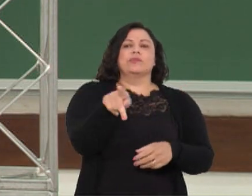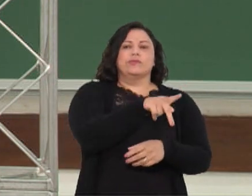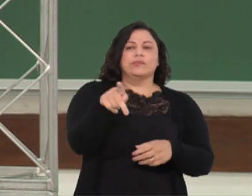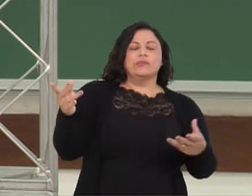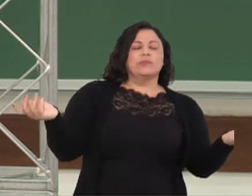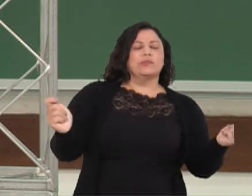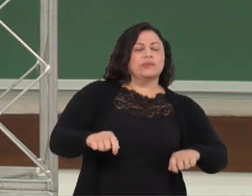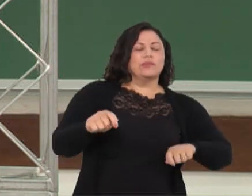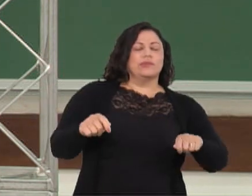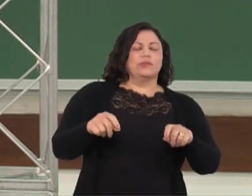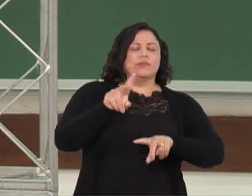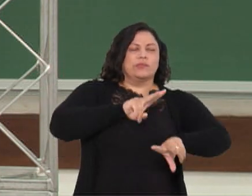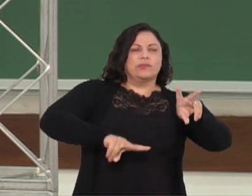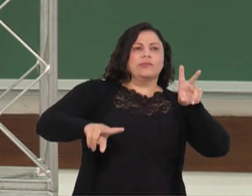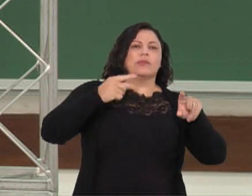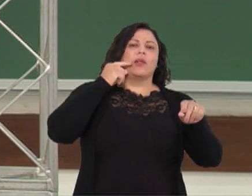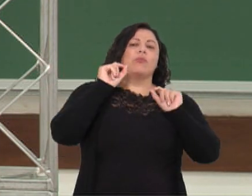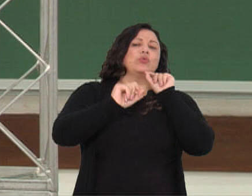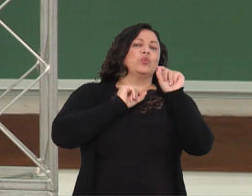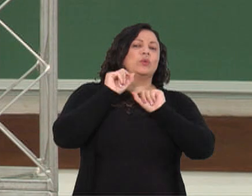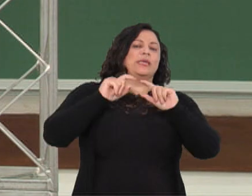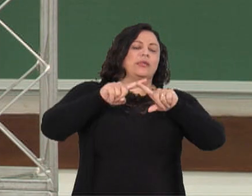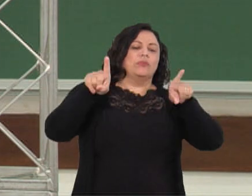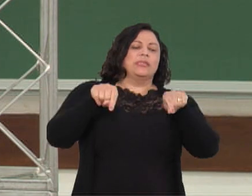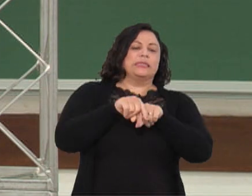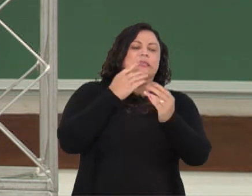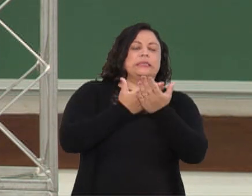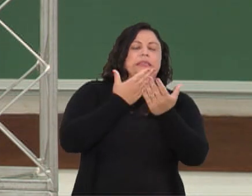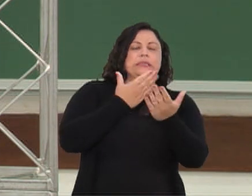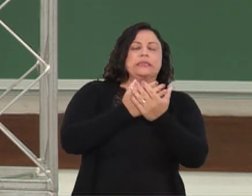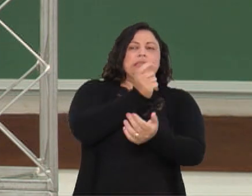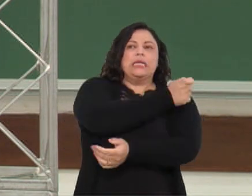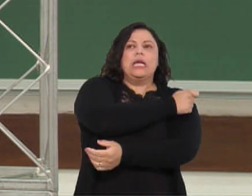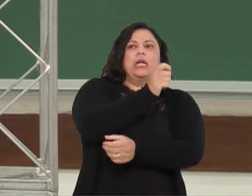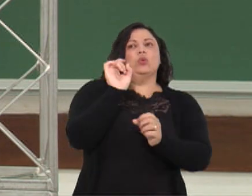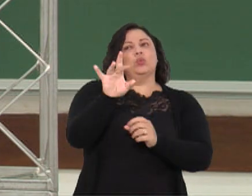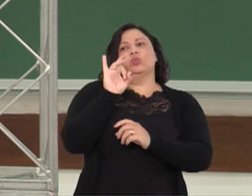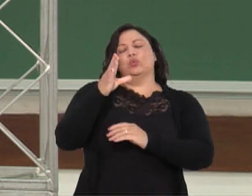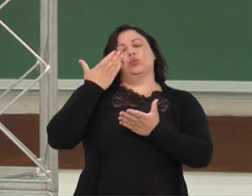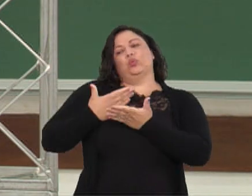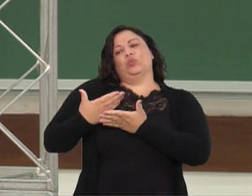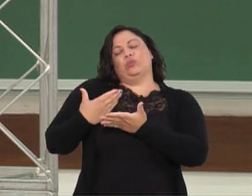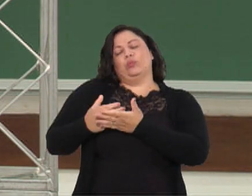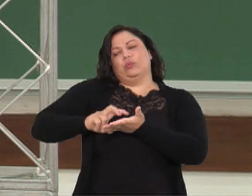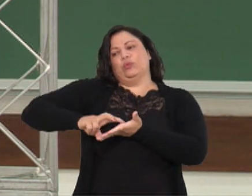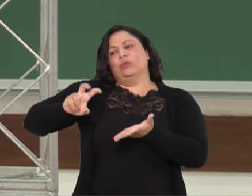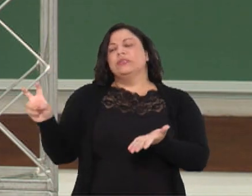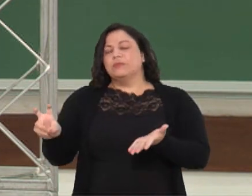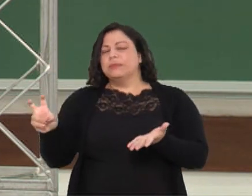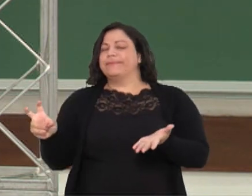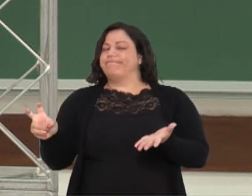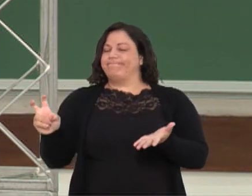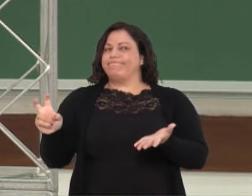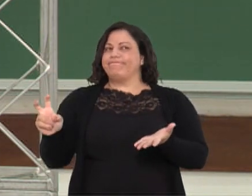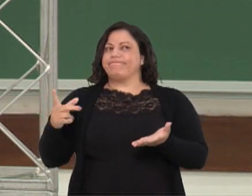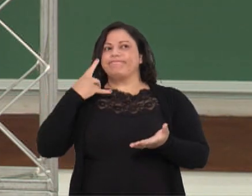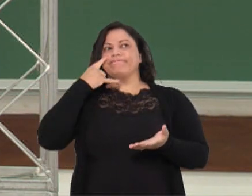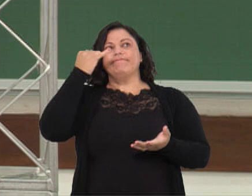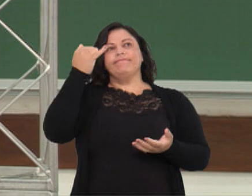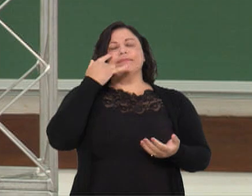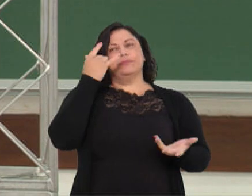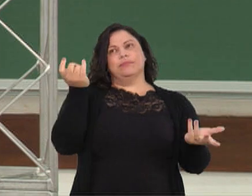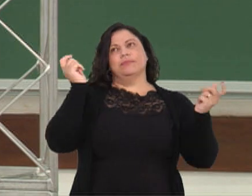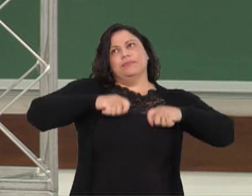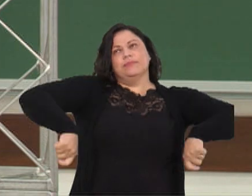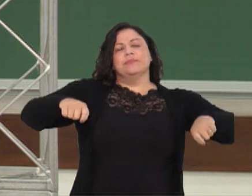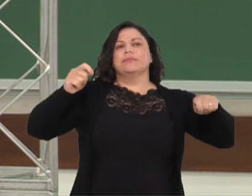numa mesma sala de aula alunos que só estudam pela manhã, o pai tem